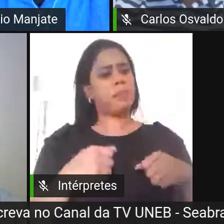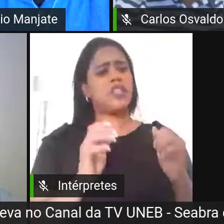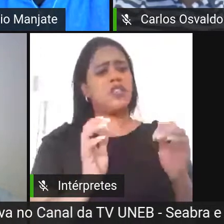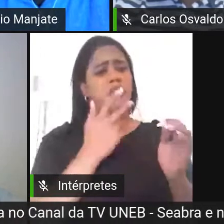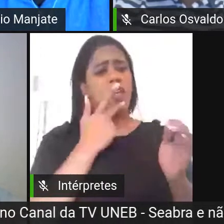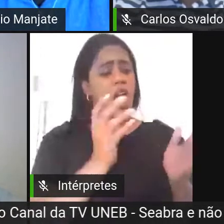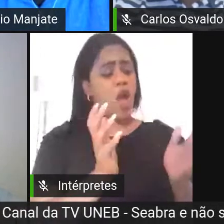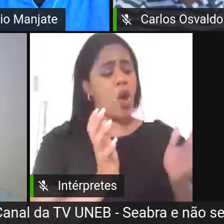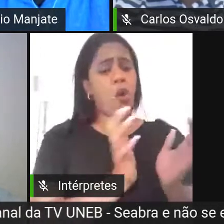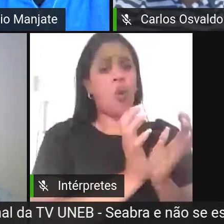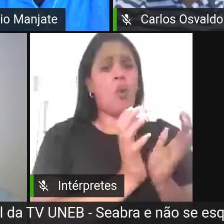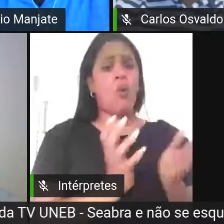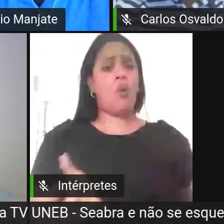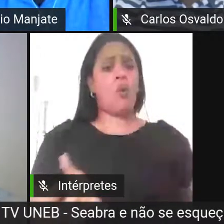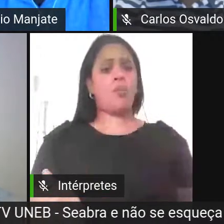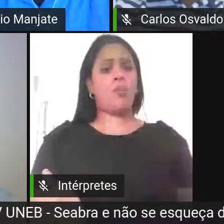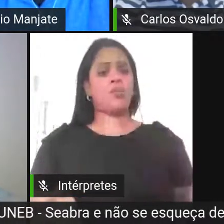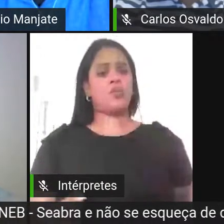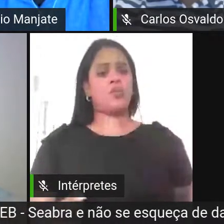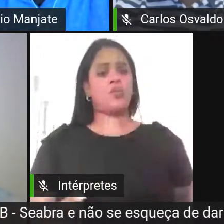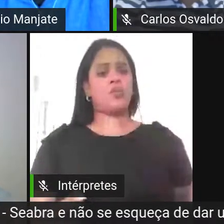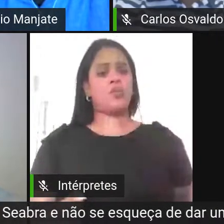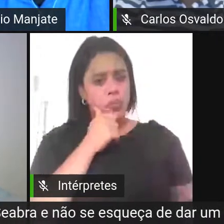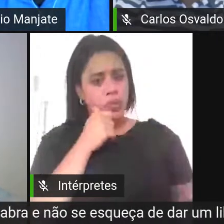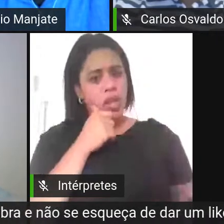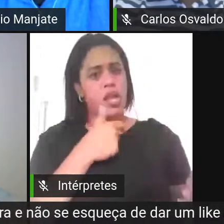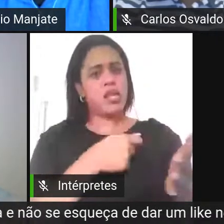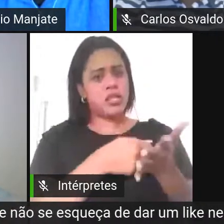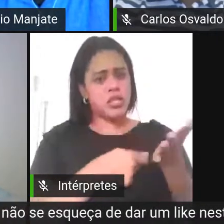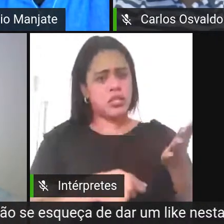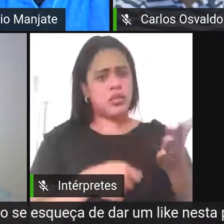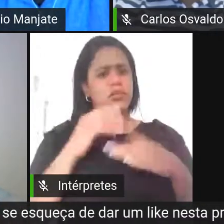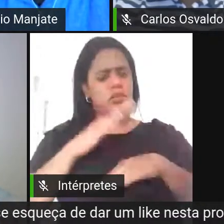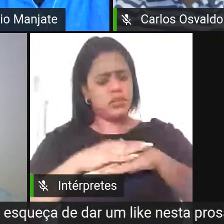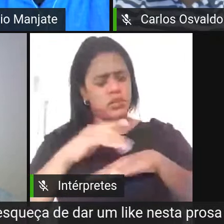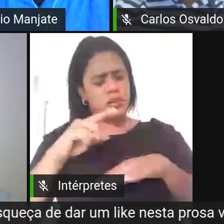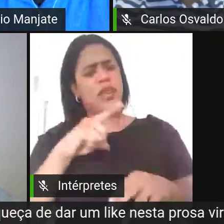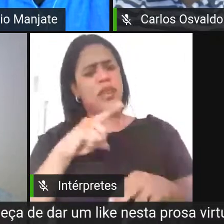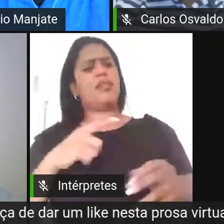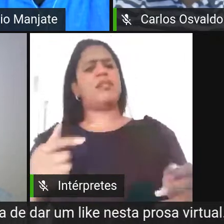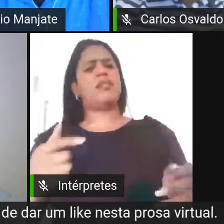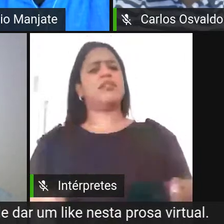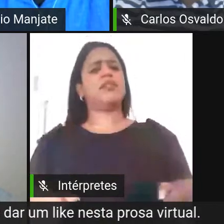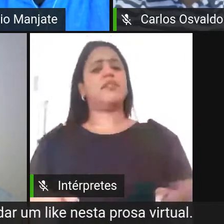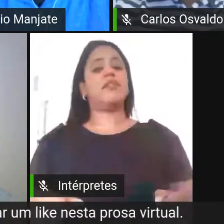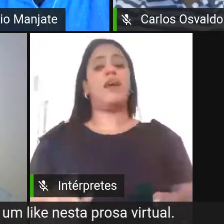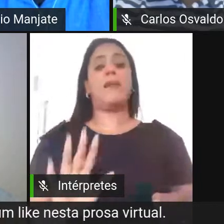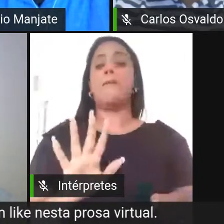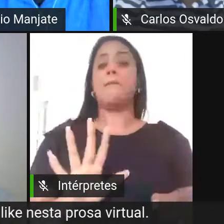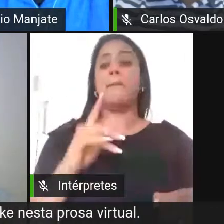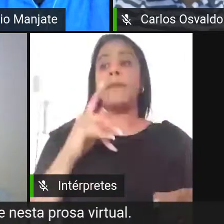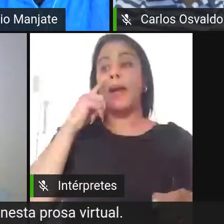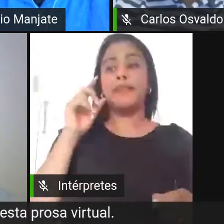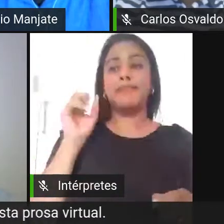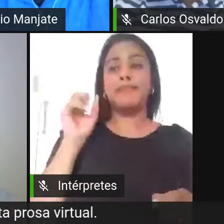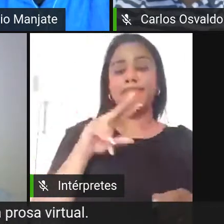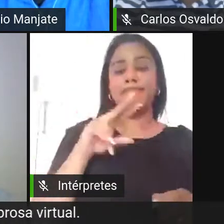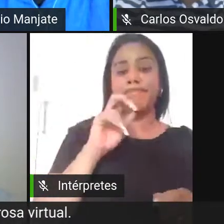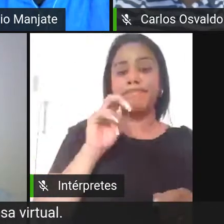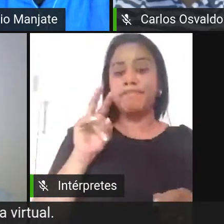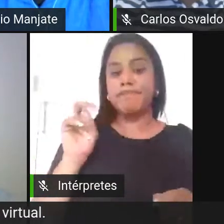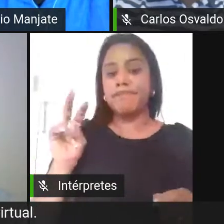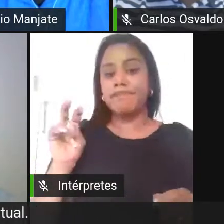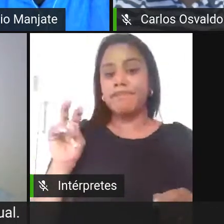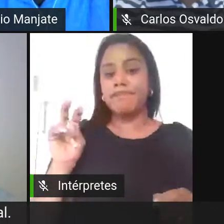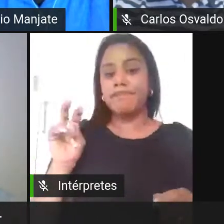dele. Mas, na prática, esse grupo está em todo lado. E é um grupo que não é homogêneo, é um grupo heterogêneo, né,